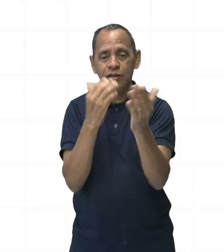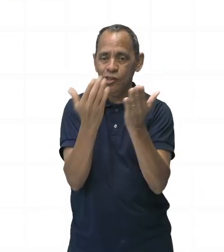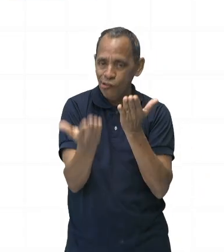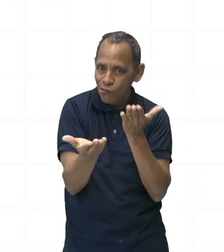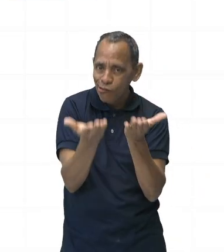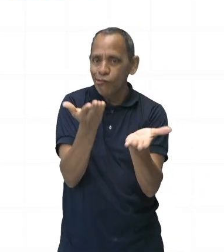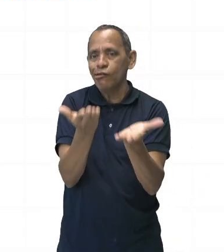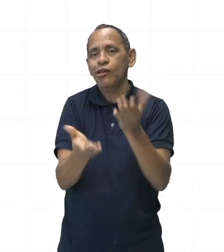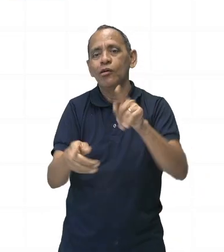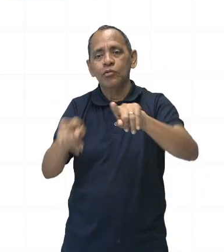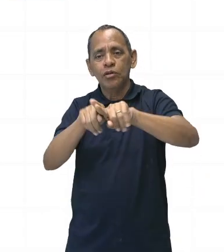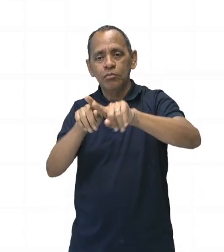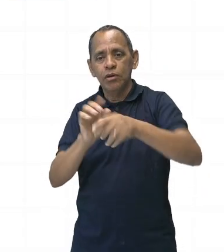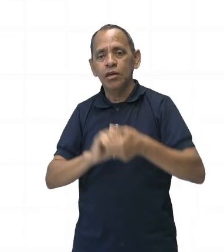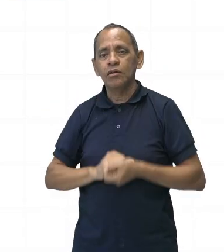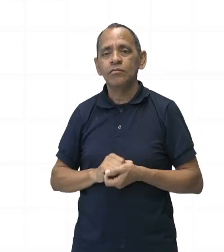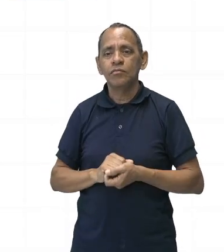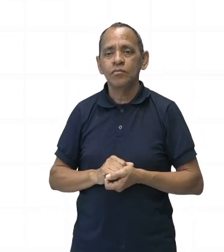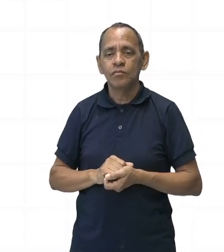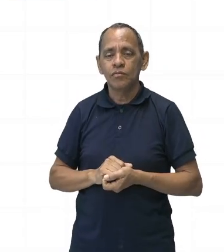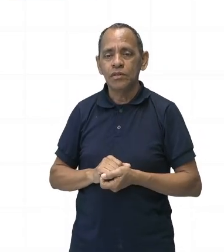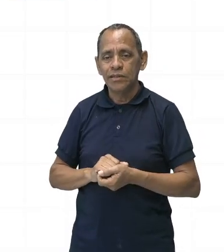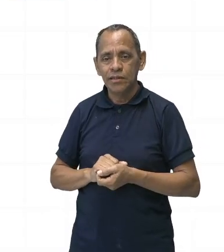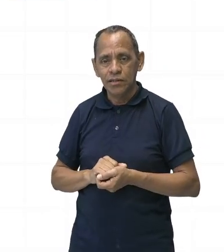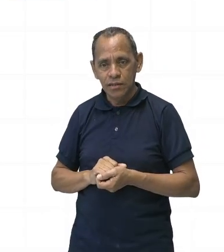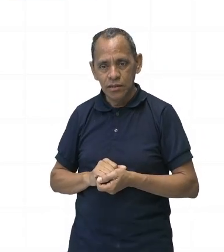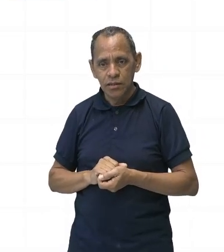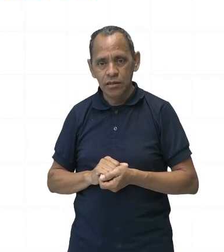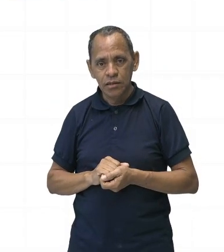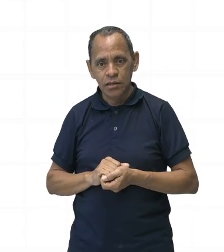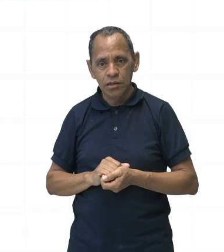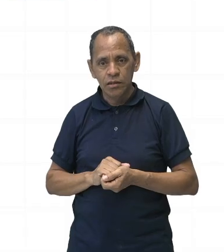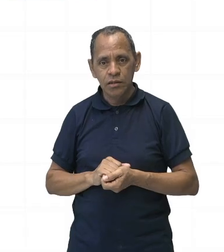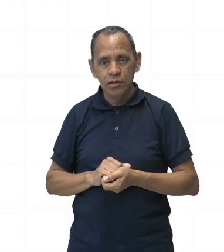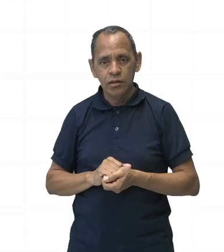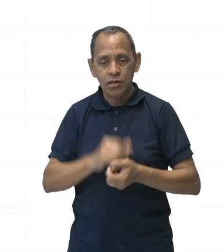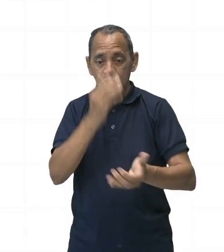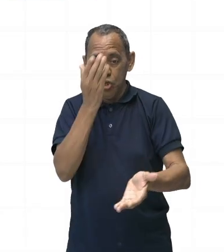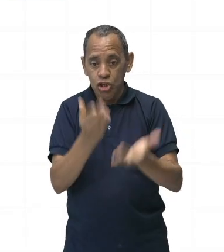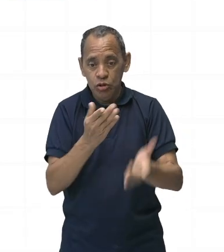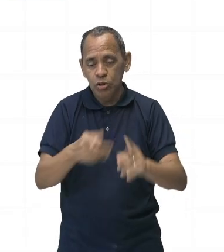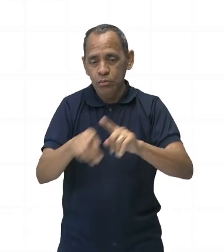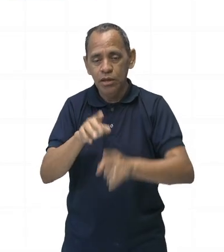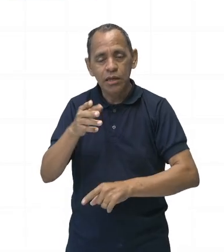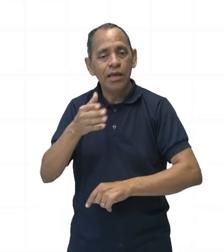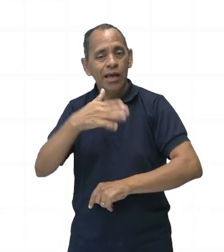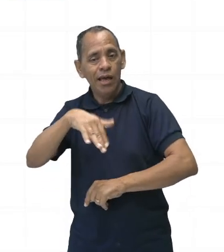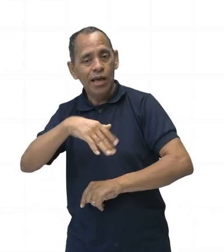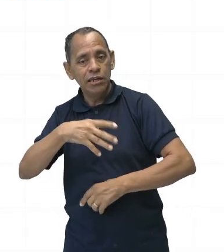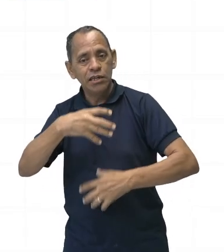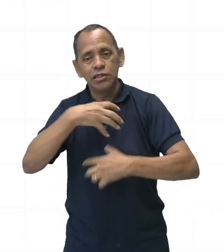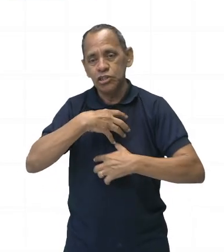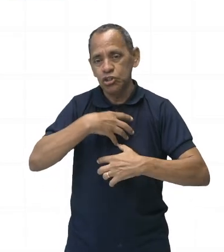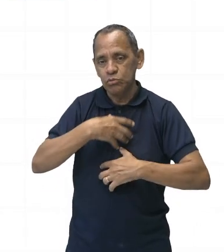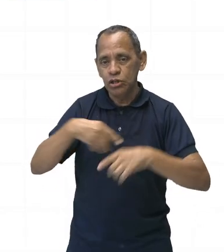as várias áreas da vida, né? As áreas sentimentais, a área religiosa, a área